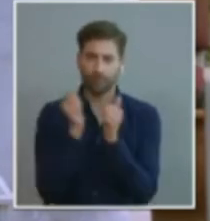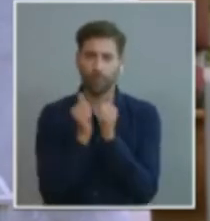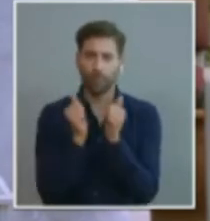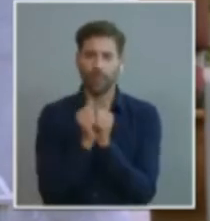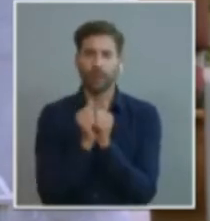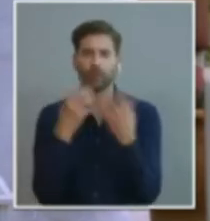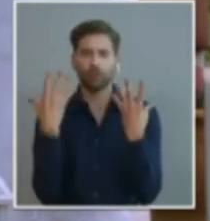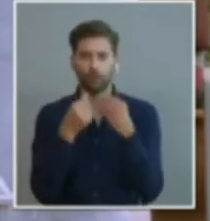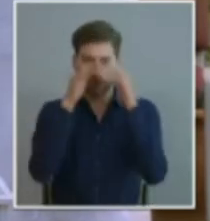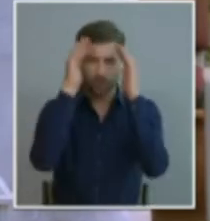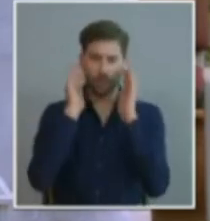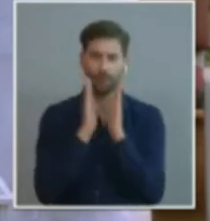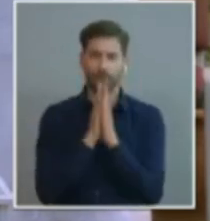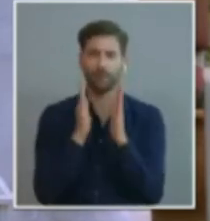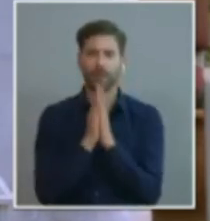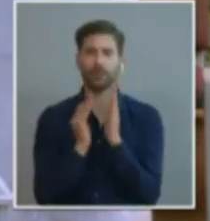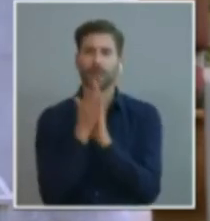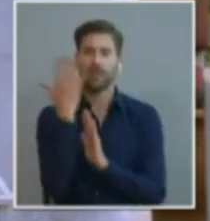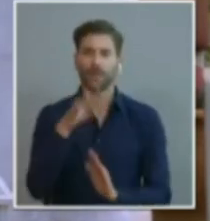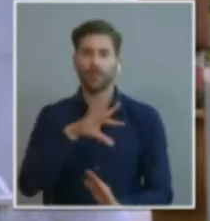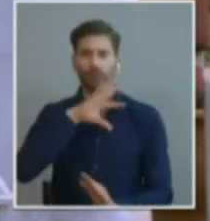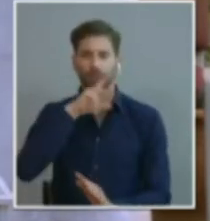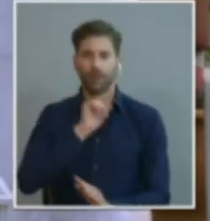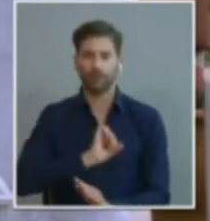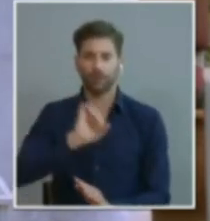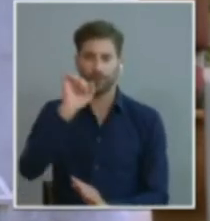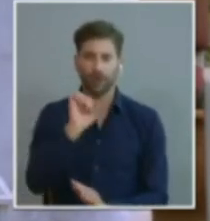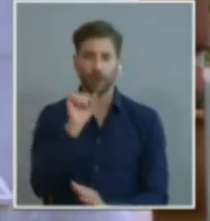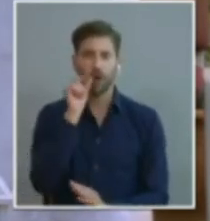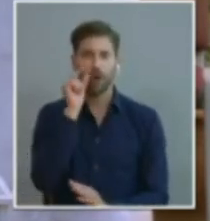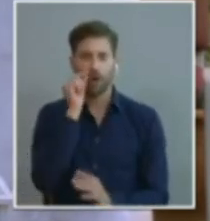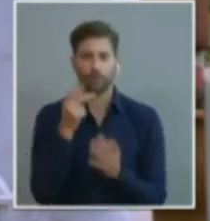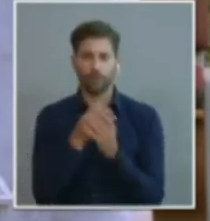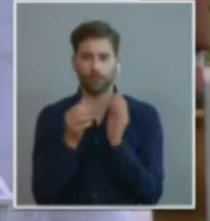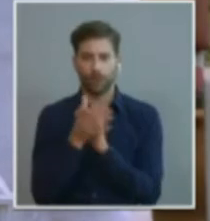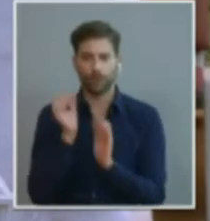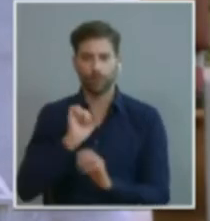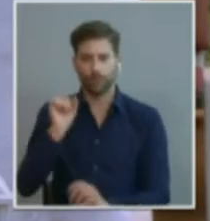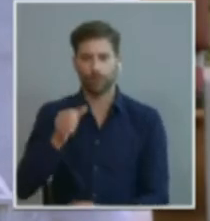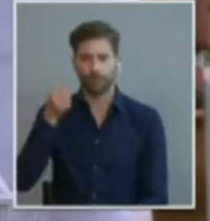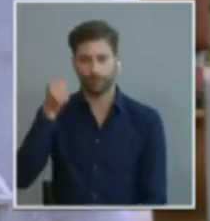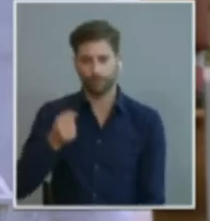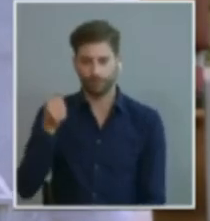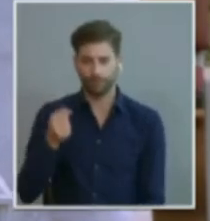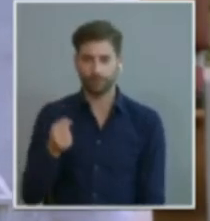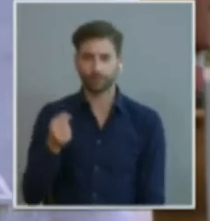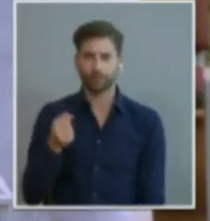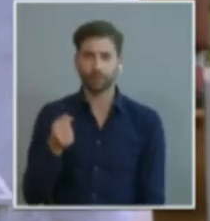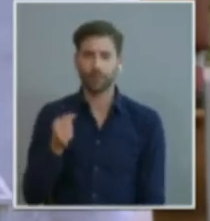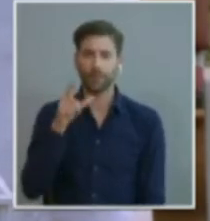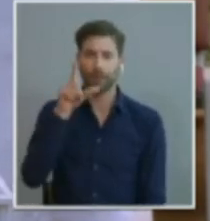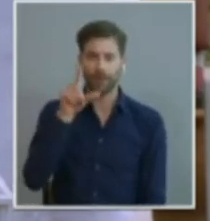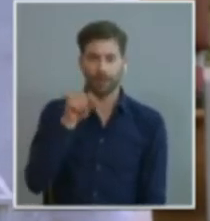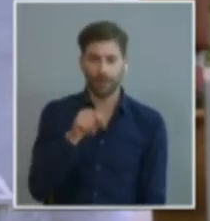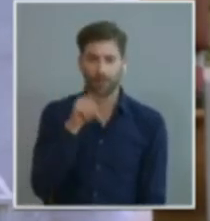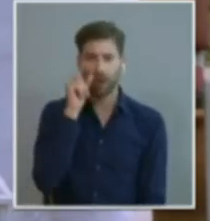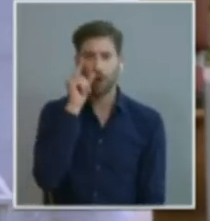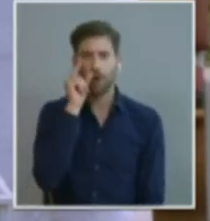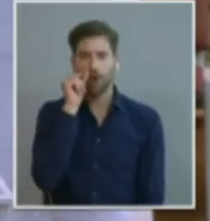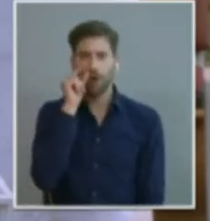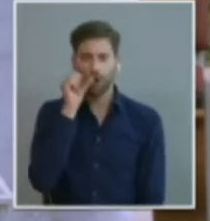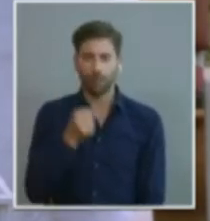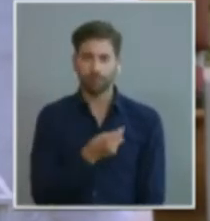Santa Maria, Mãe de Deus, com São José, seu esposo, os bem-aventurados apóstolos e